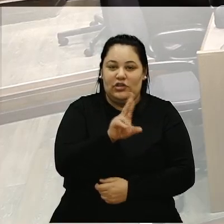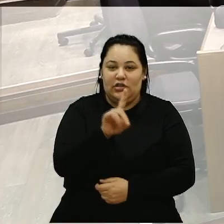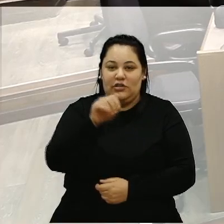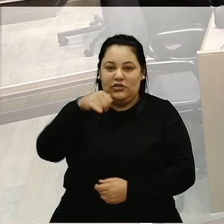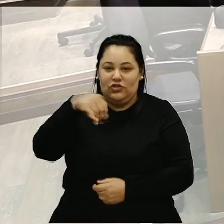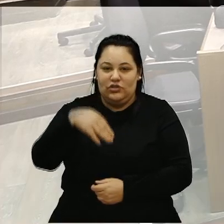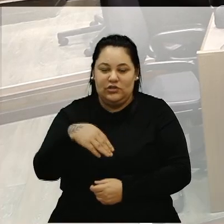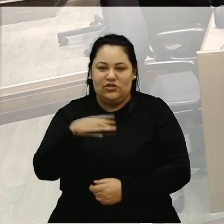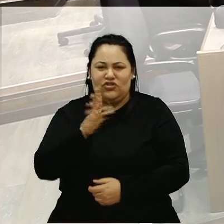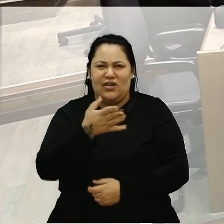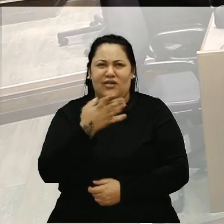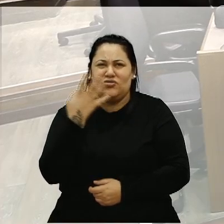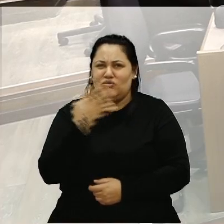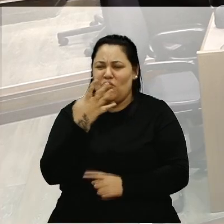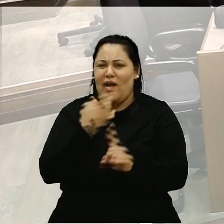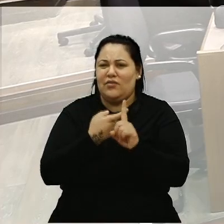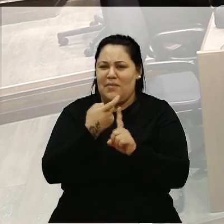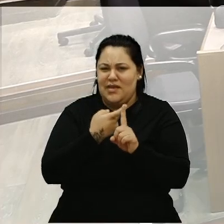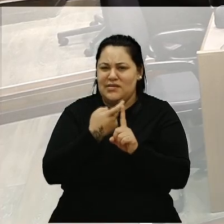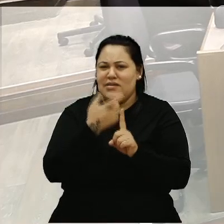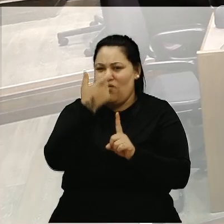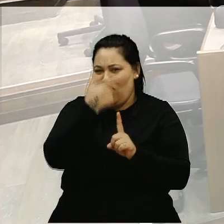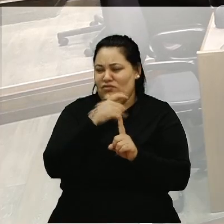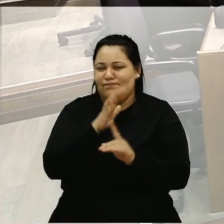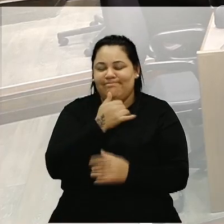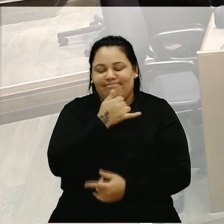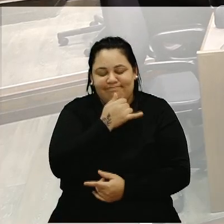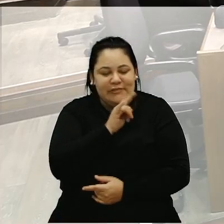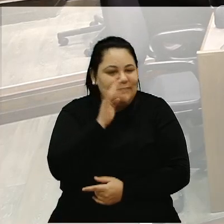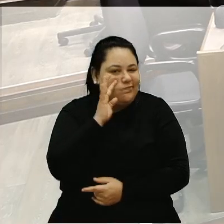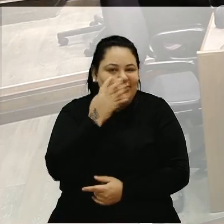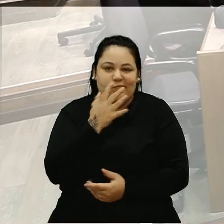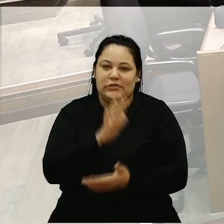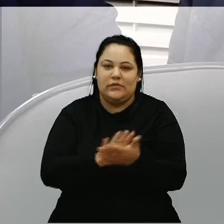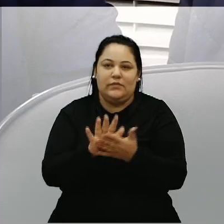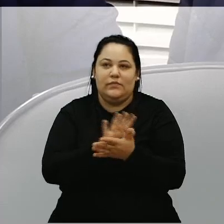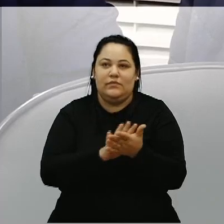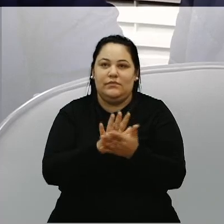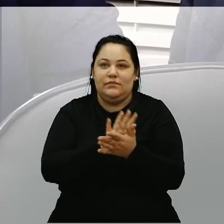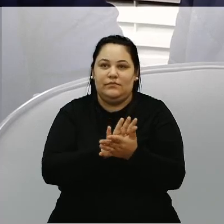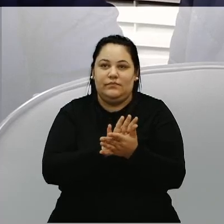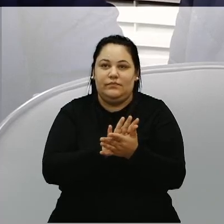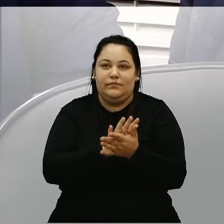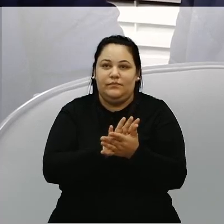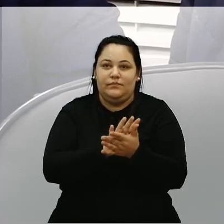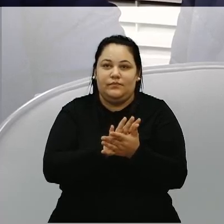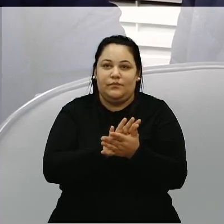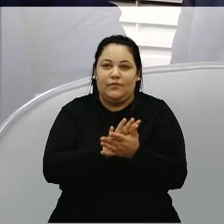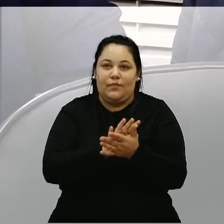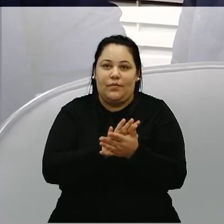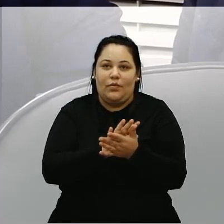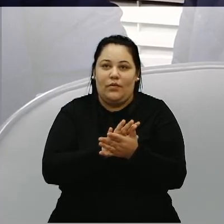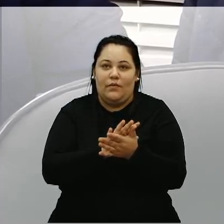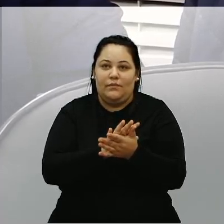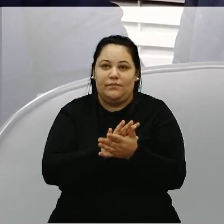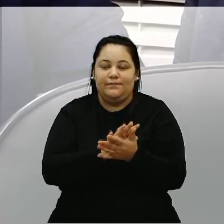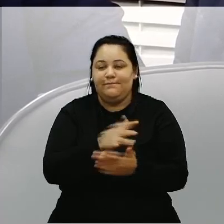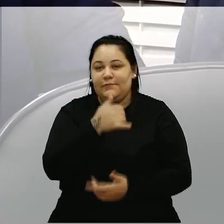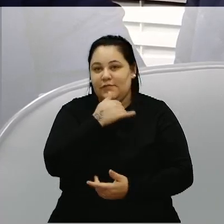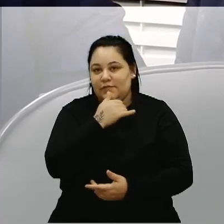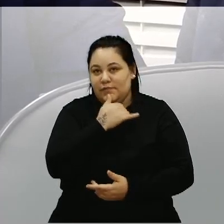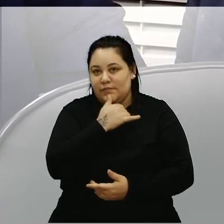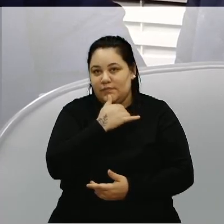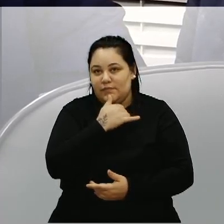acho que uns 4 meses aí, infelizmente, não se vê solução, não se vê algo com brevidade. Infelizmente,